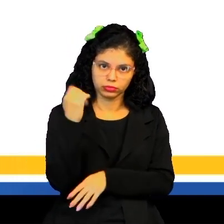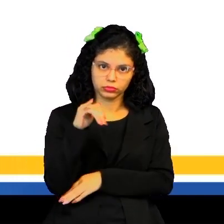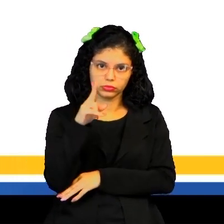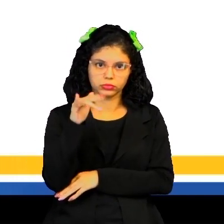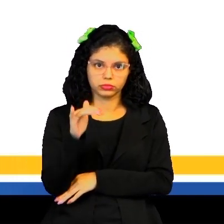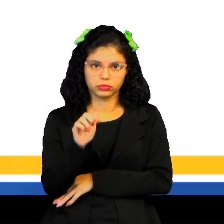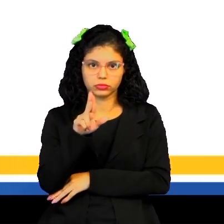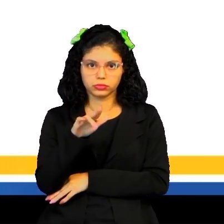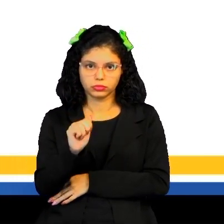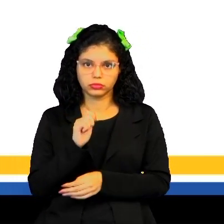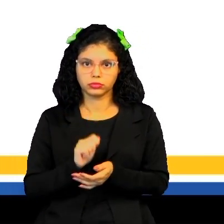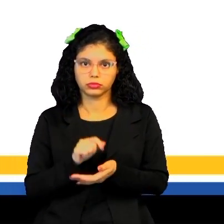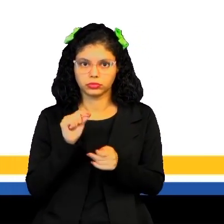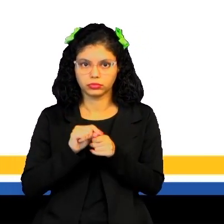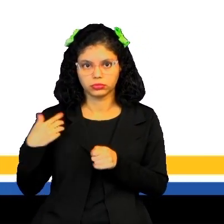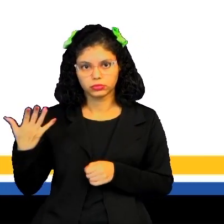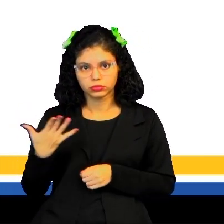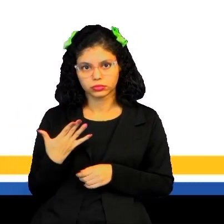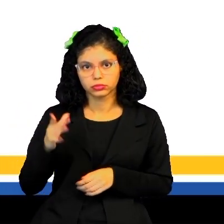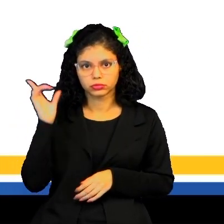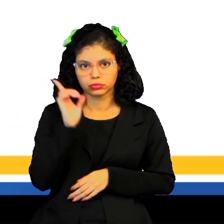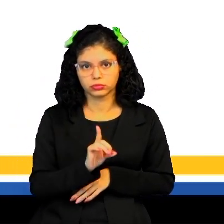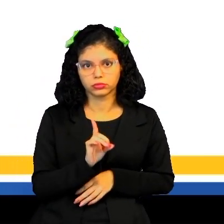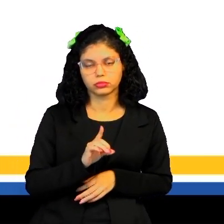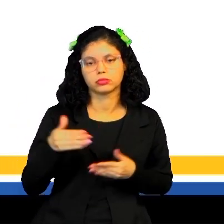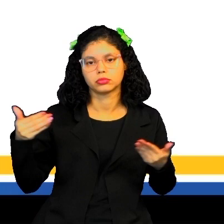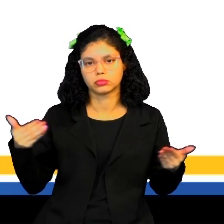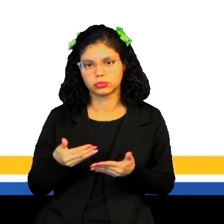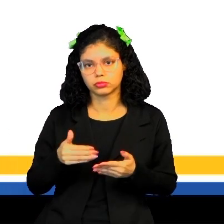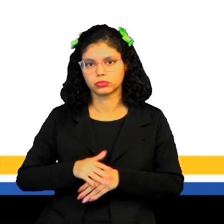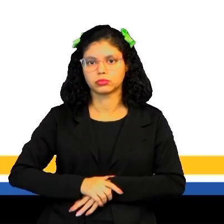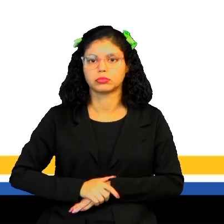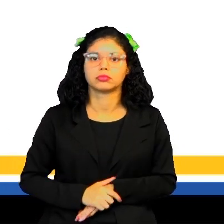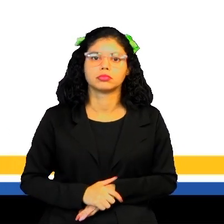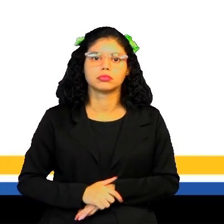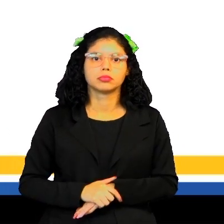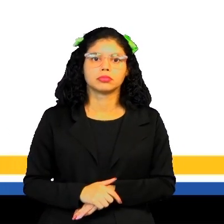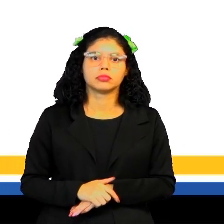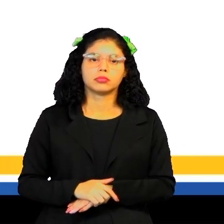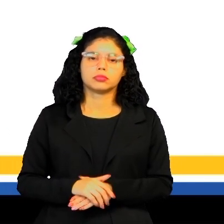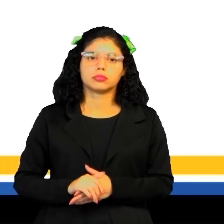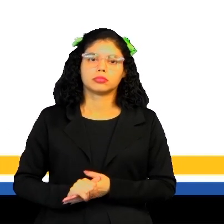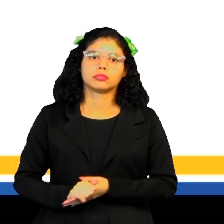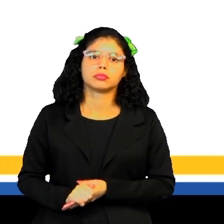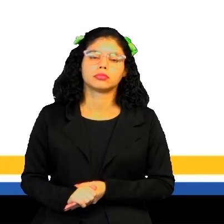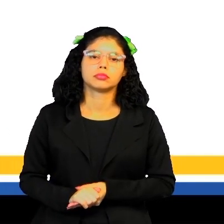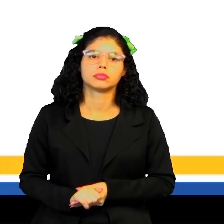Bizantino, né, que serve de base para o direito civil moderno.